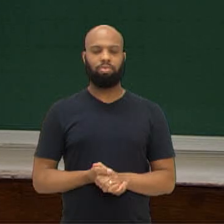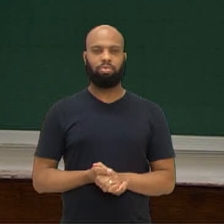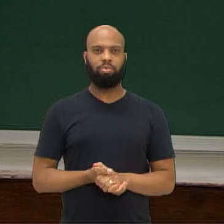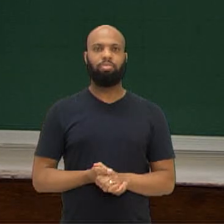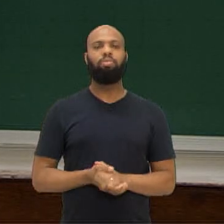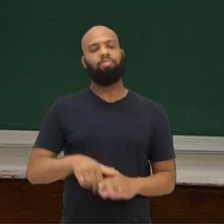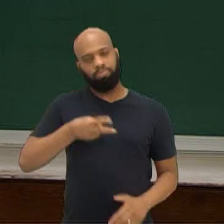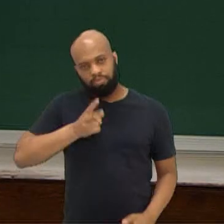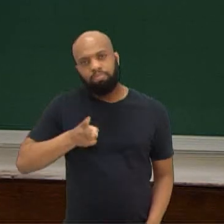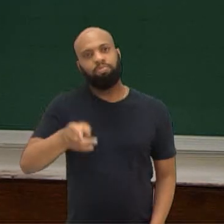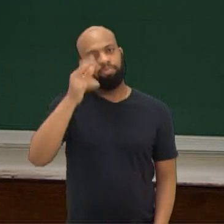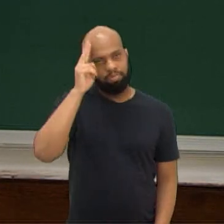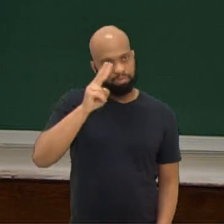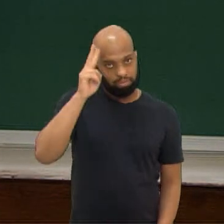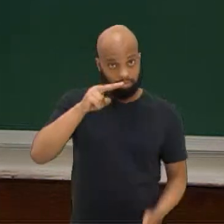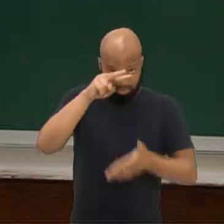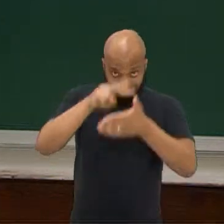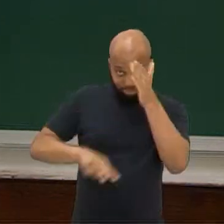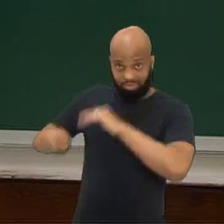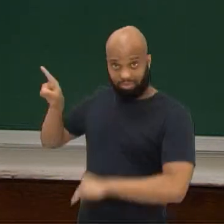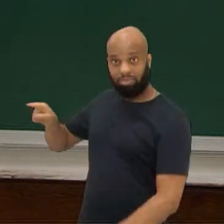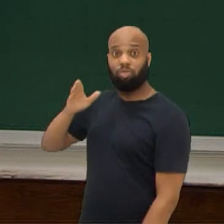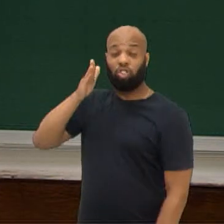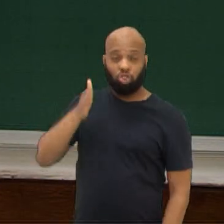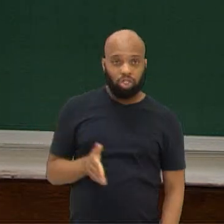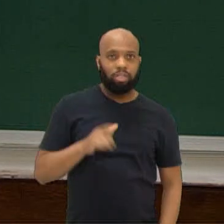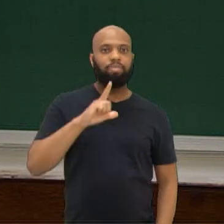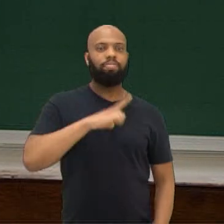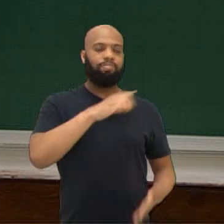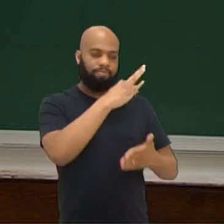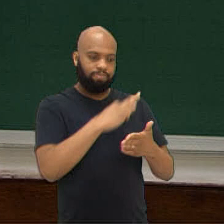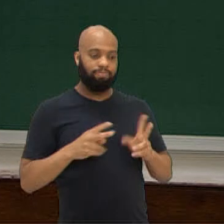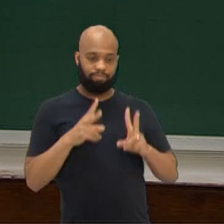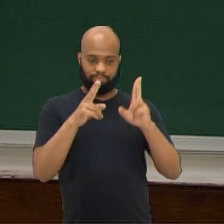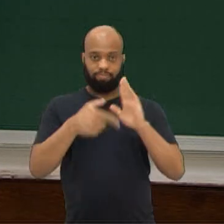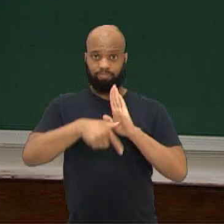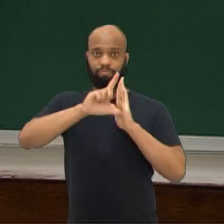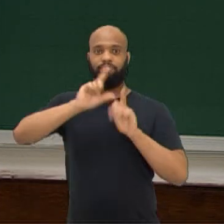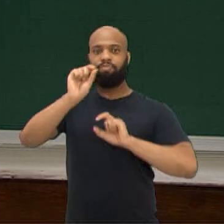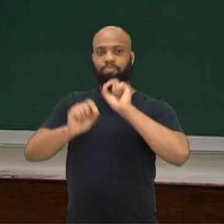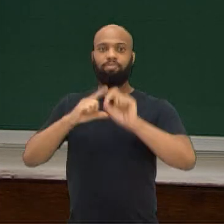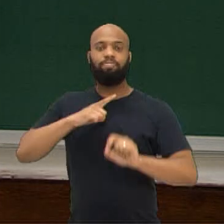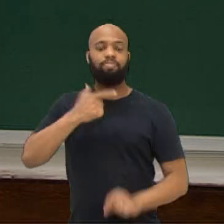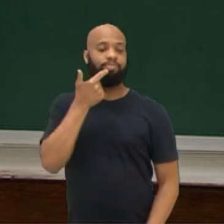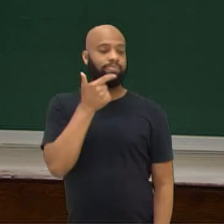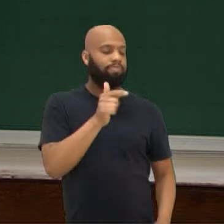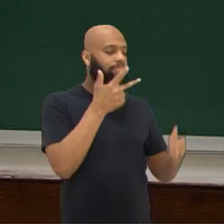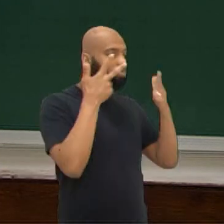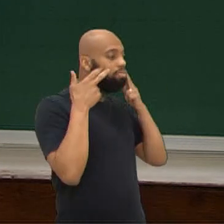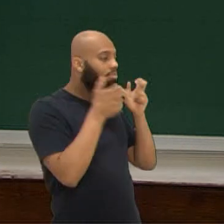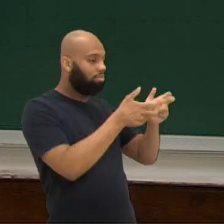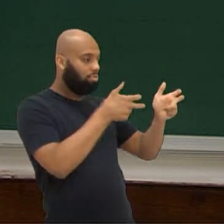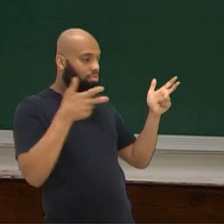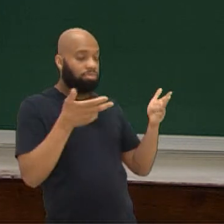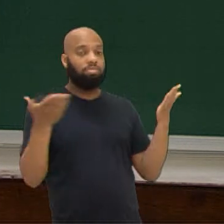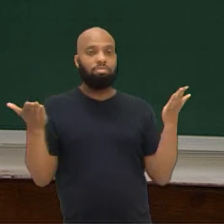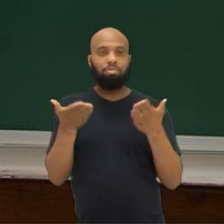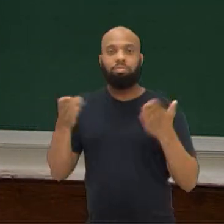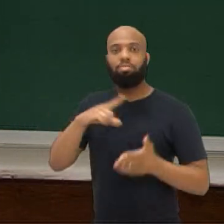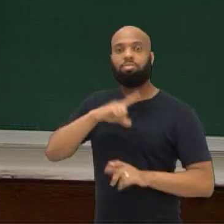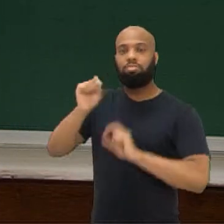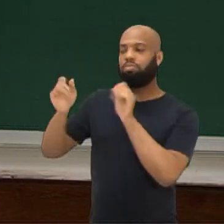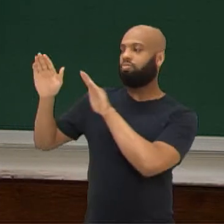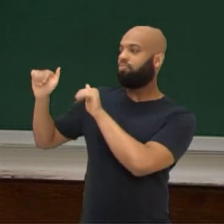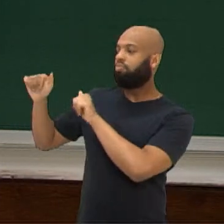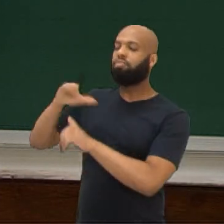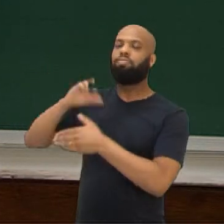E aí segue a narrativa. Então, aquele fragmento anterior que nós observamos está em língua guarani e esse outro nós